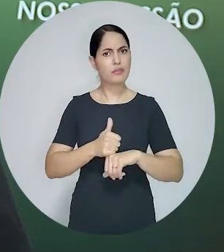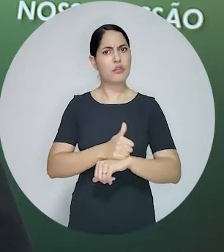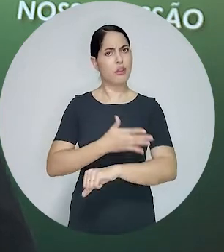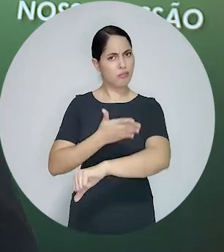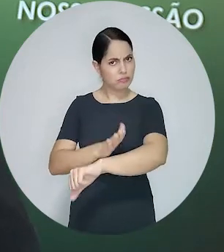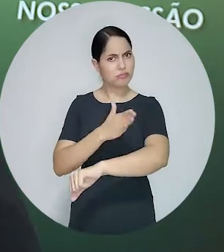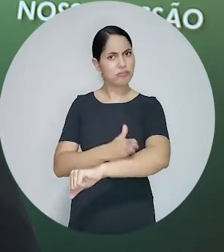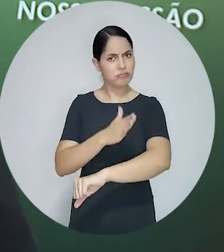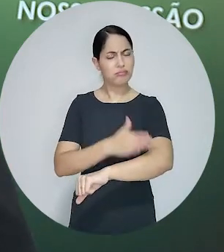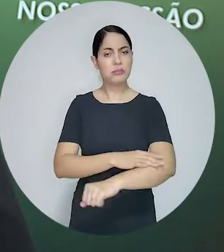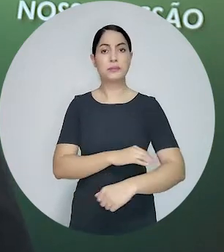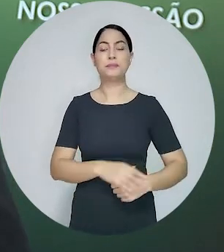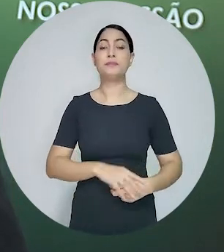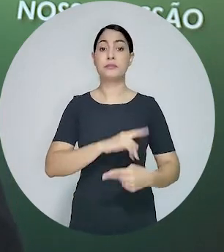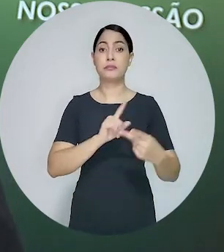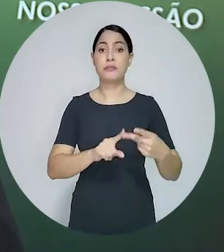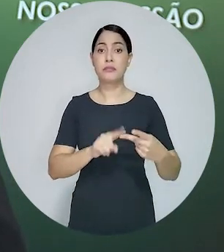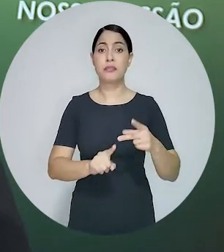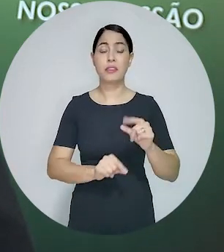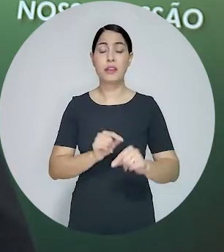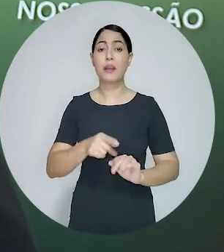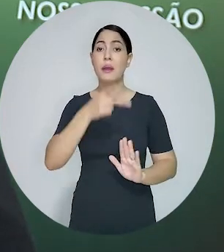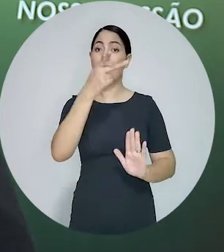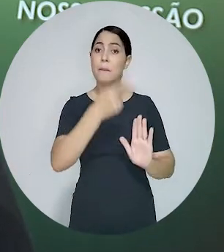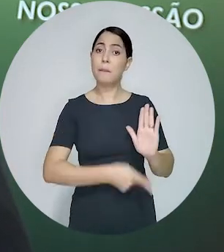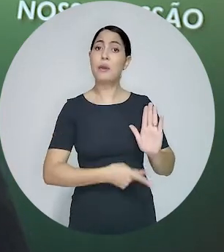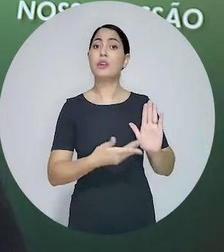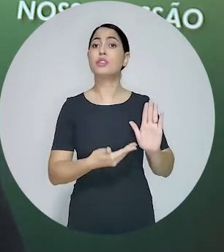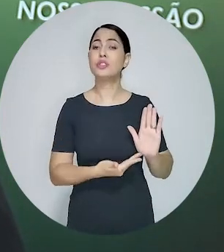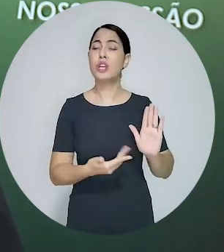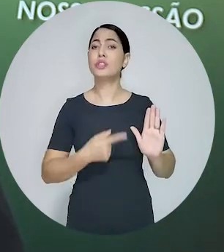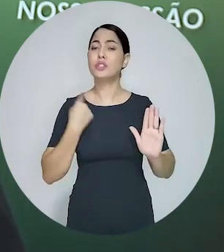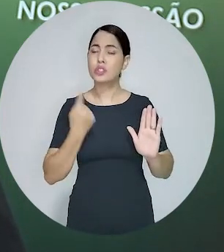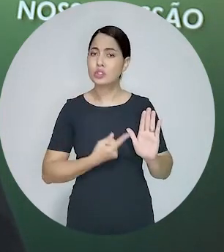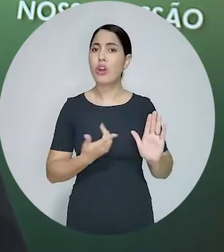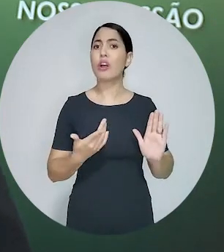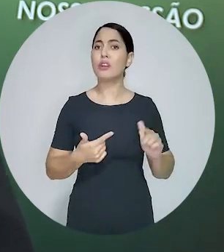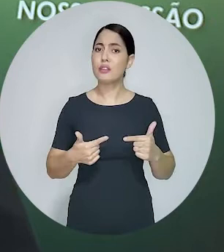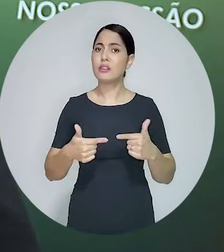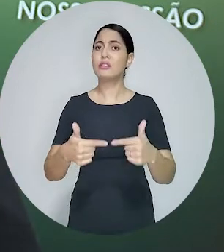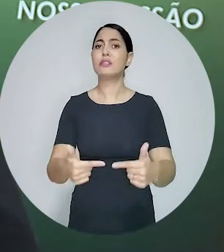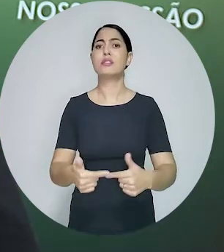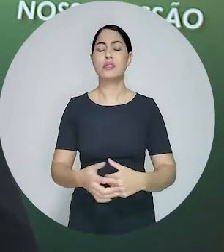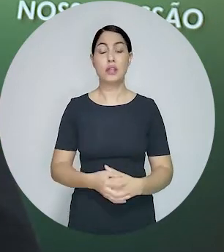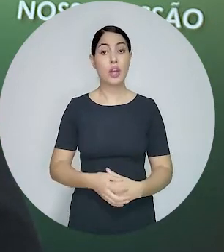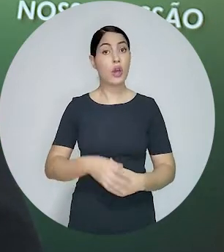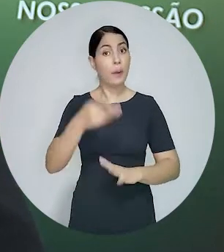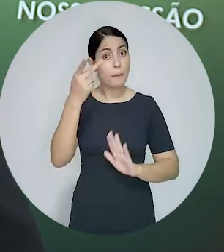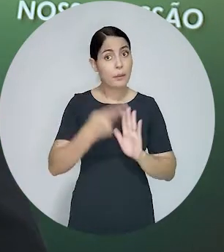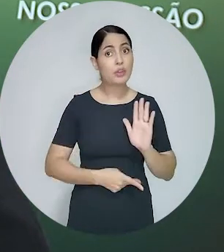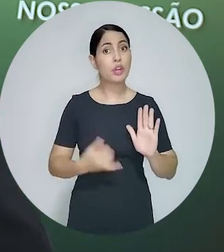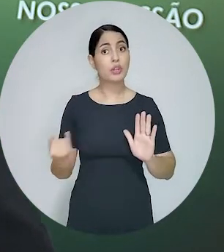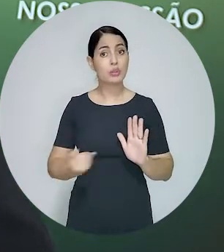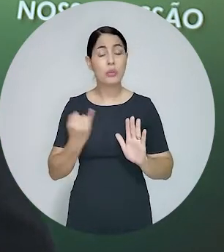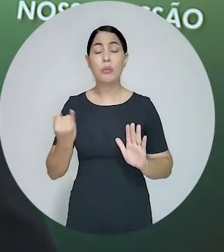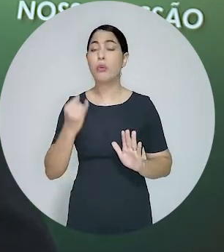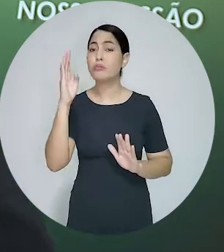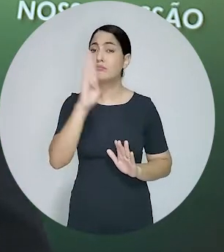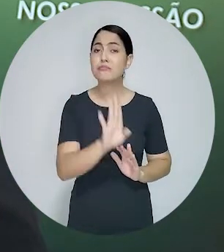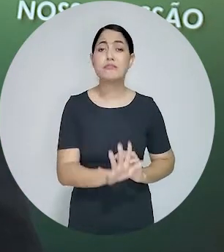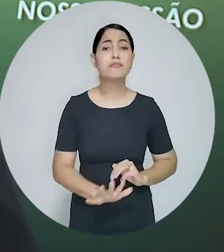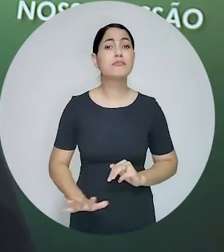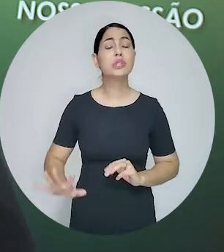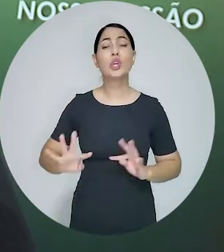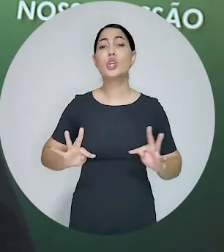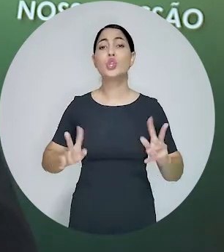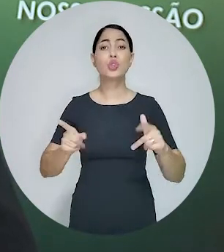educação. Também trouxemos uma pauta do ponto de vista de projetos que nós vamos acompanhar, projetos que impactam não só a advocacia municipalista,